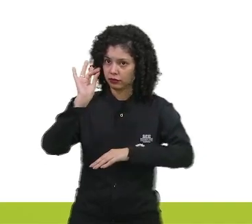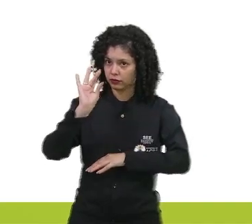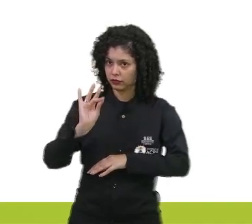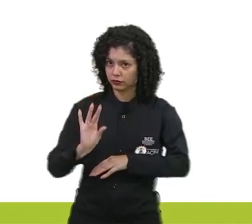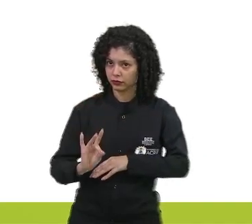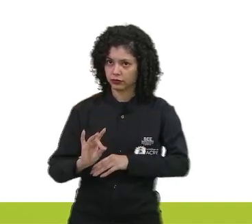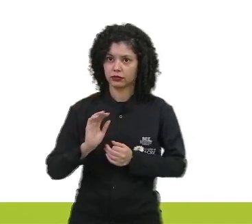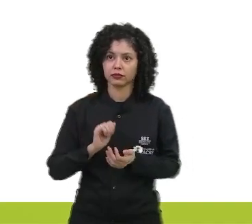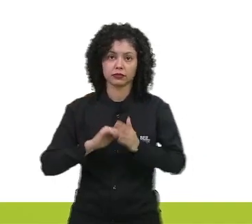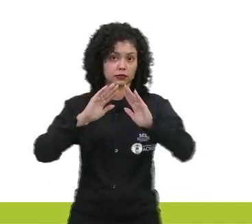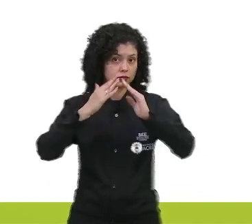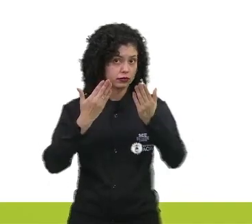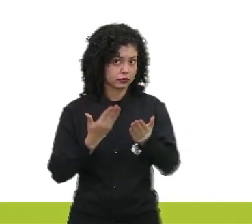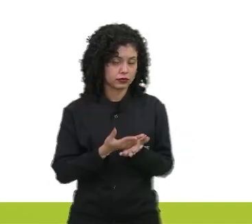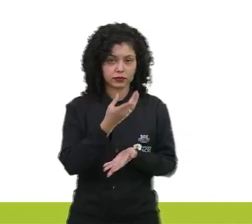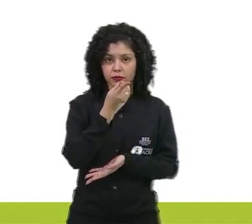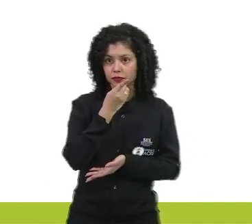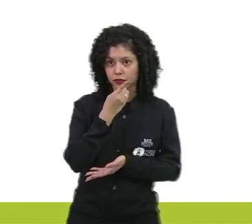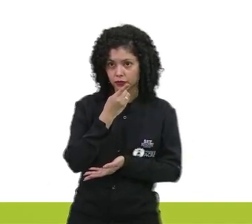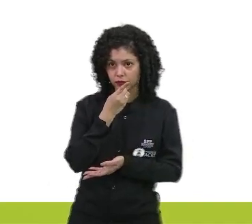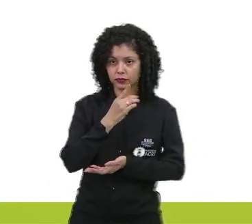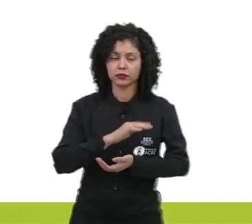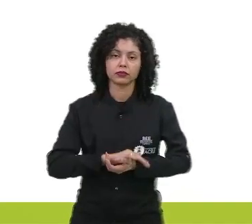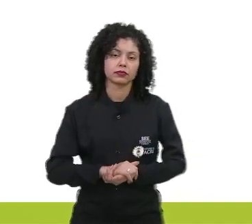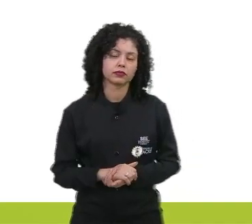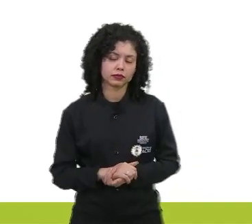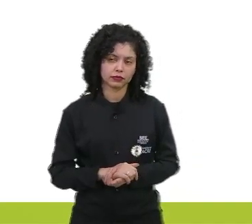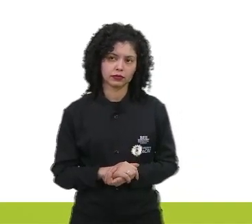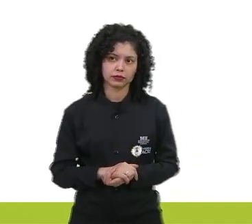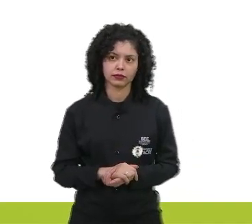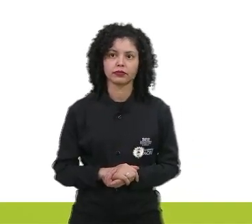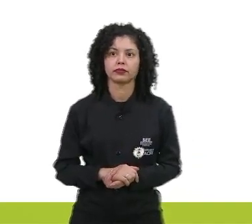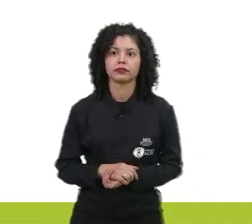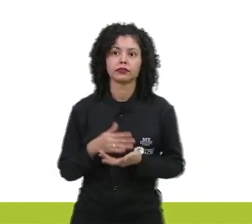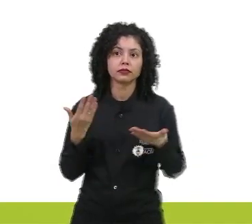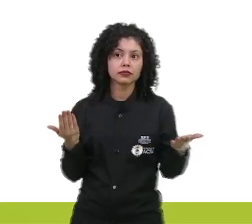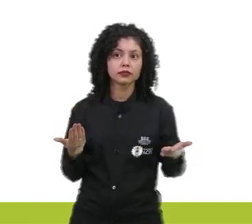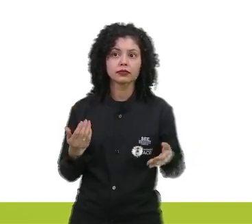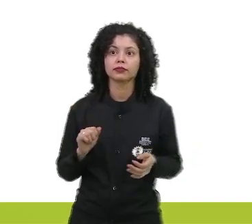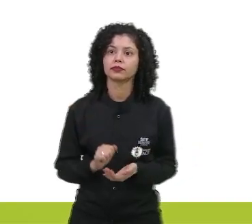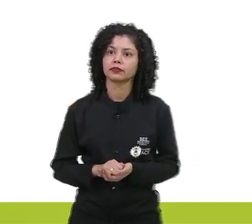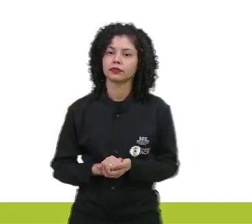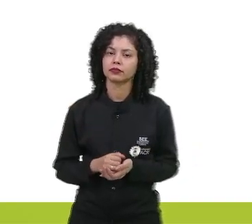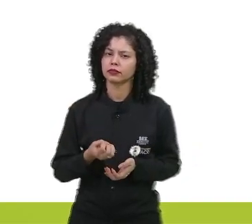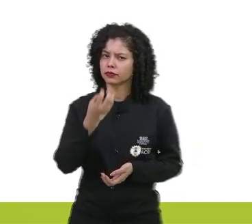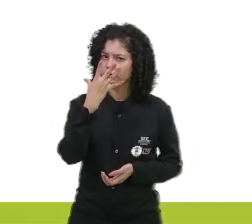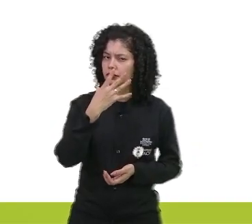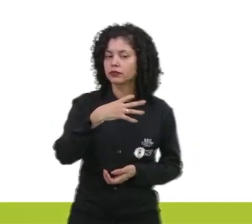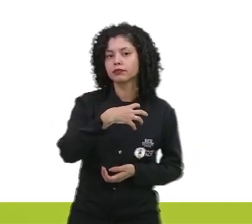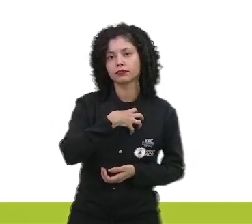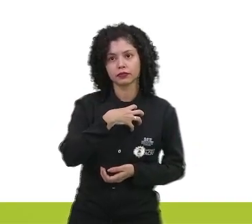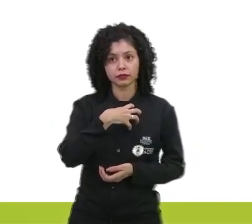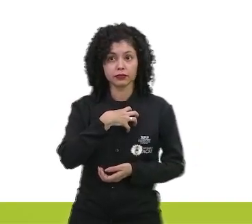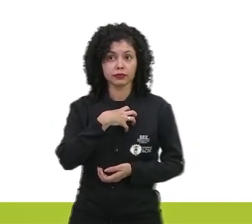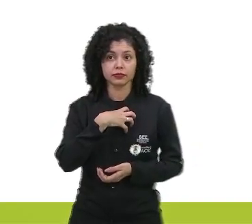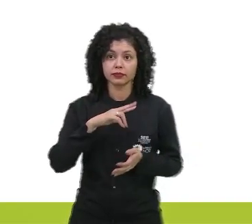da sua comunidade, escola ou cotidiano. Eles deverão capturar